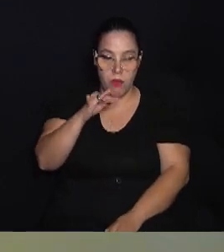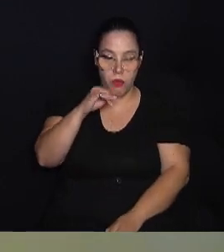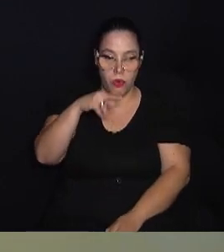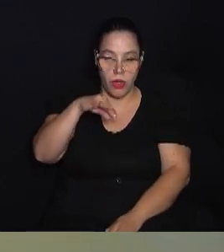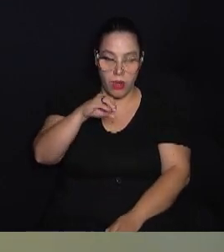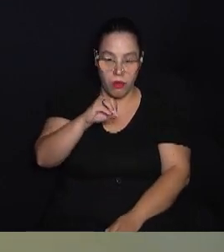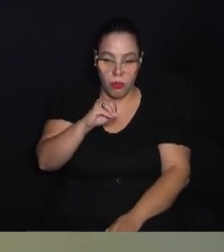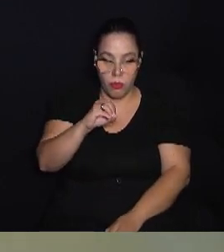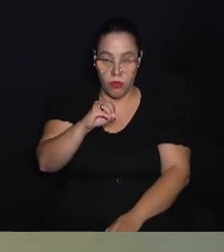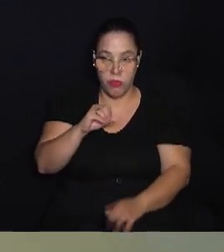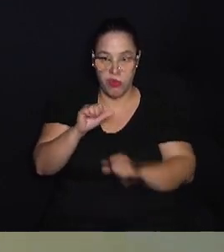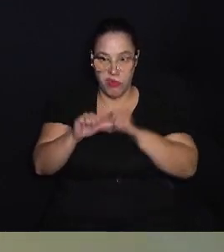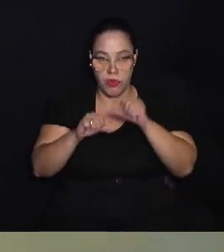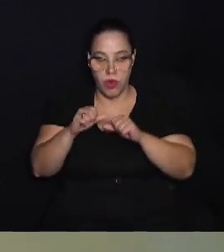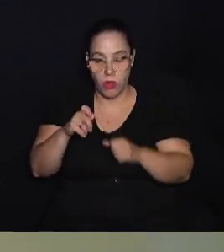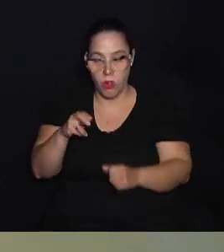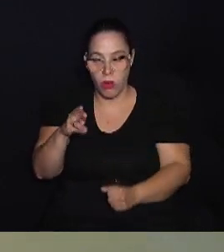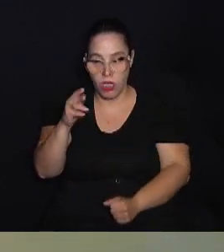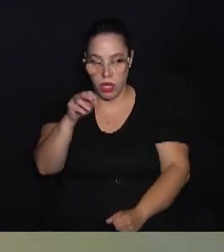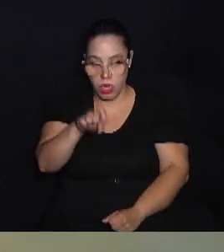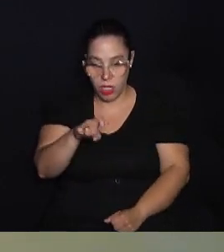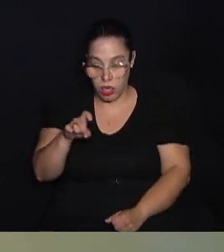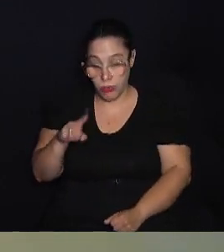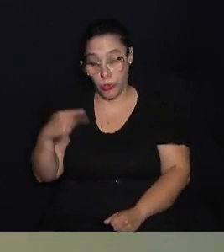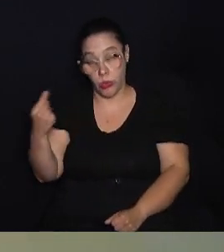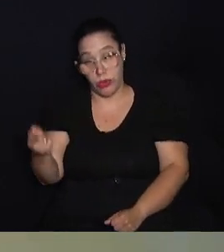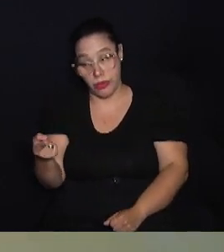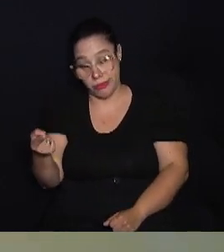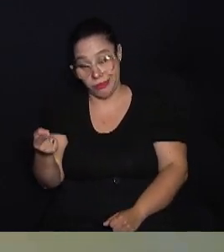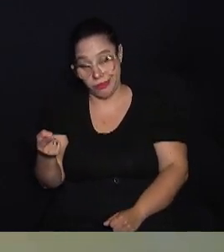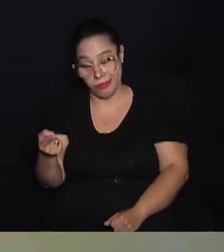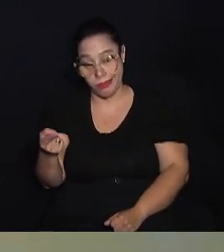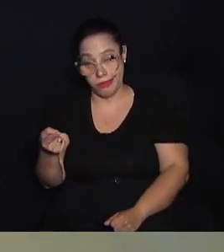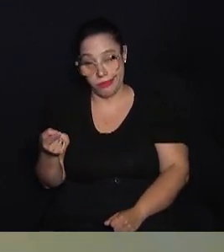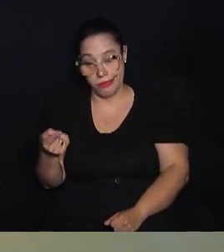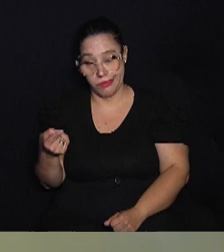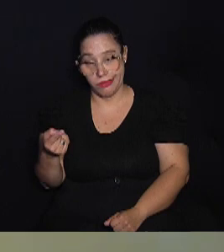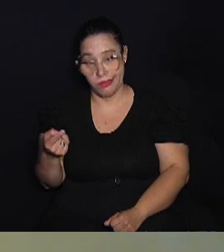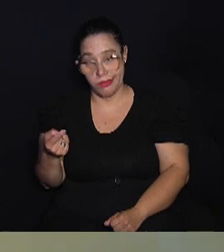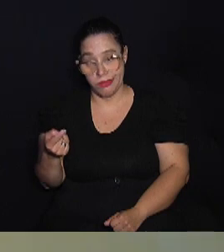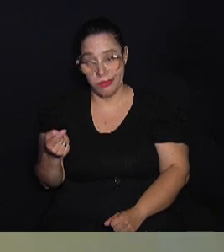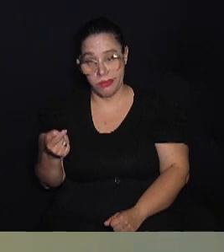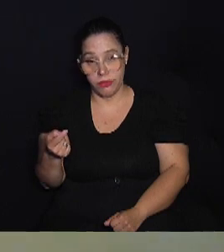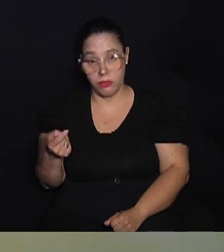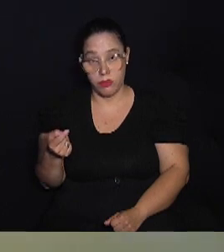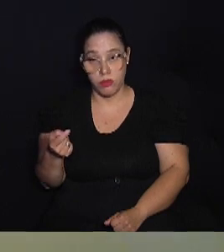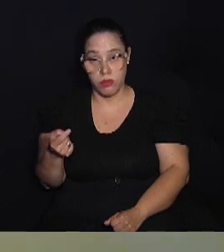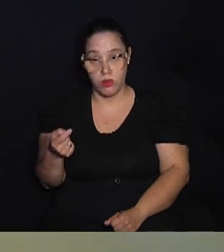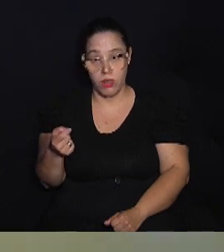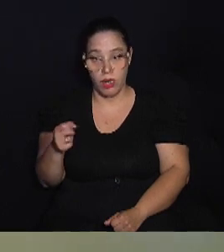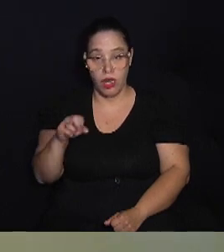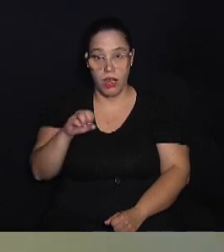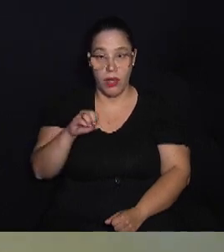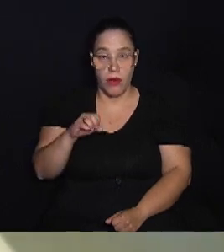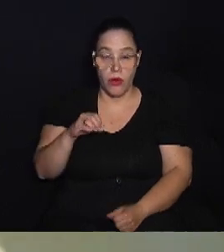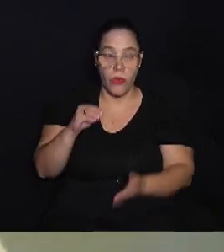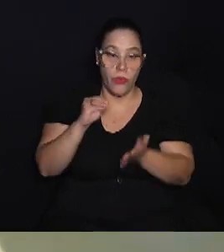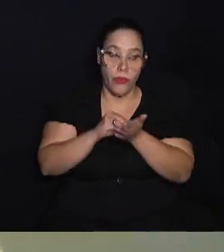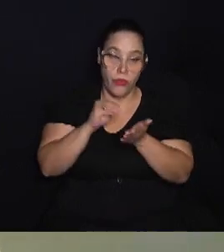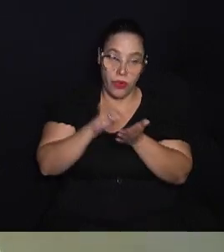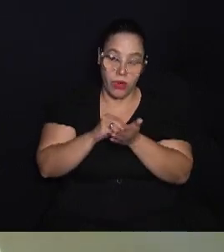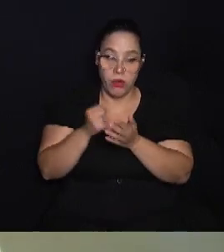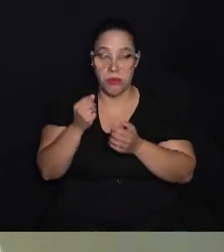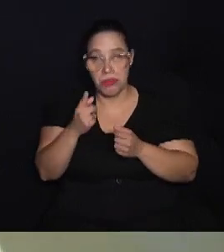outra. Alteração do córtex cerebral, outra. E a gente, às vezes, pede ressonância com espectroscopia, que mostra muitas vezes está faltando alguma